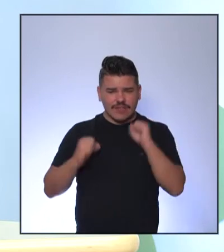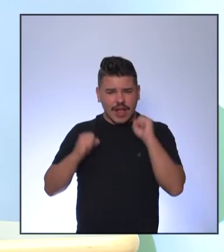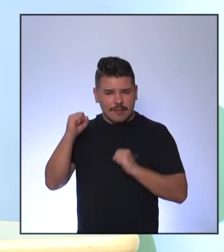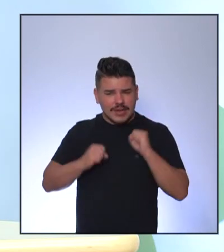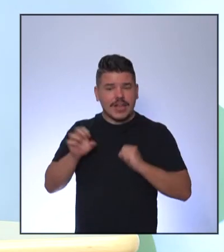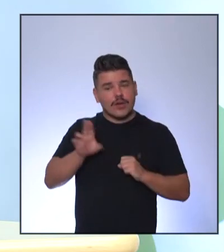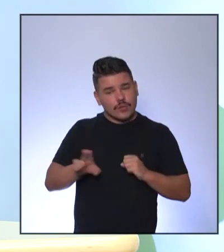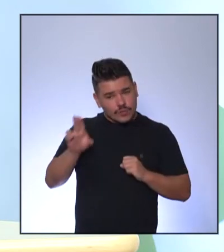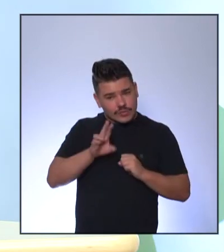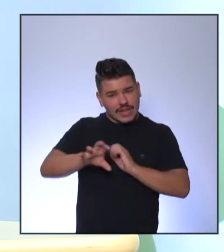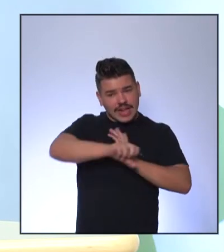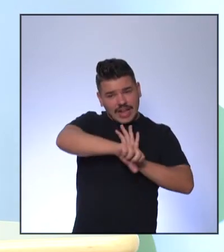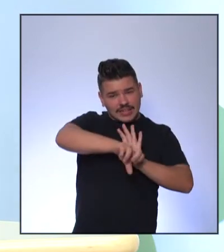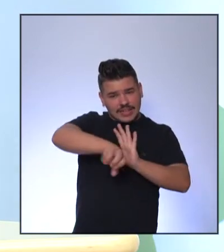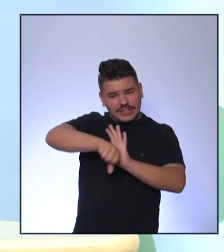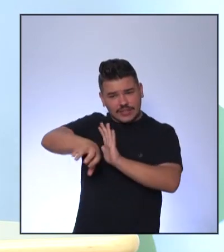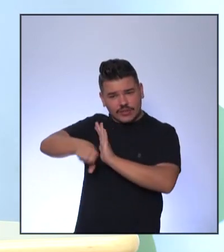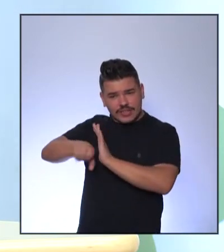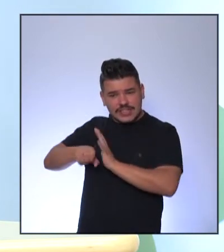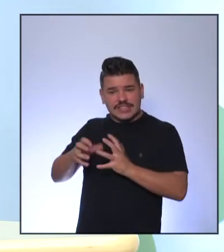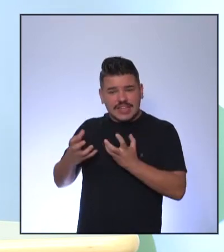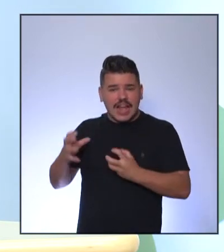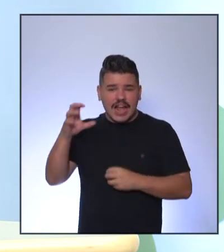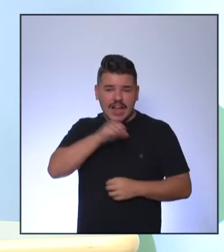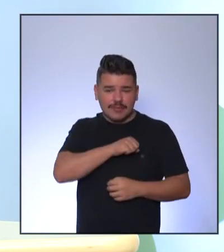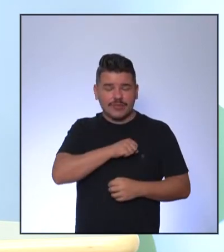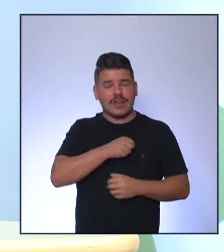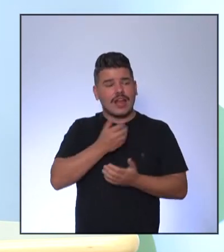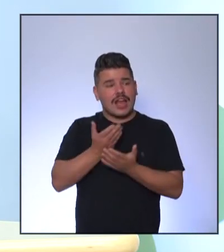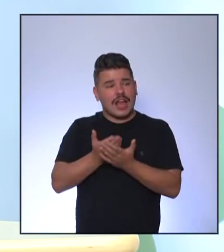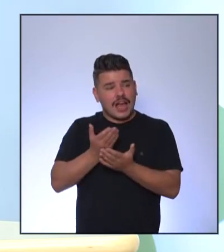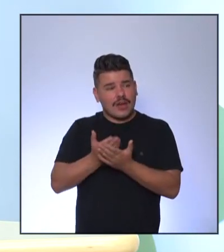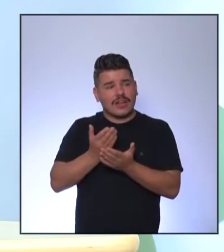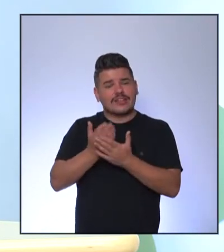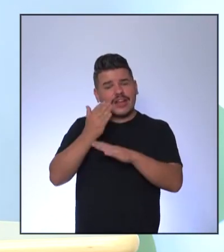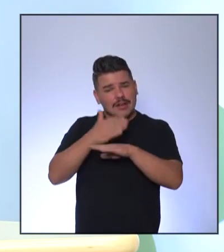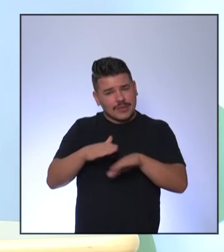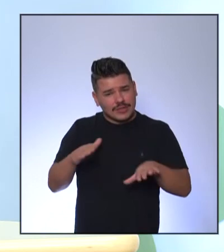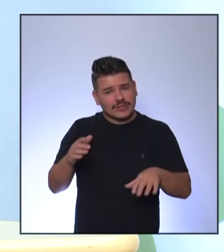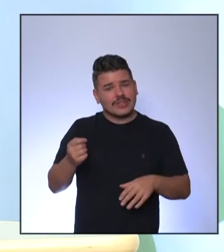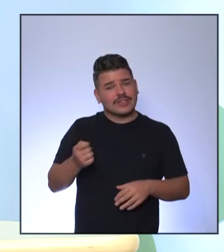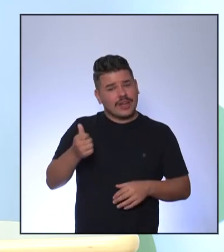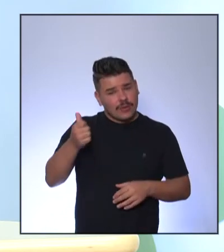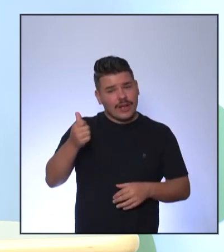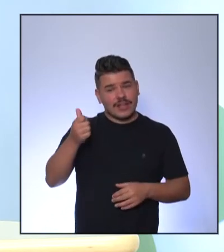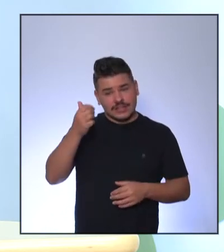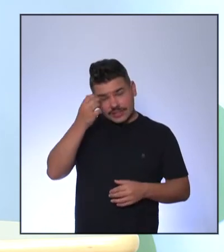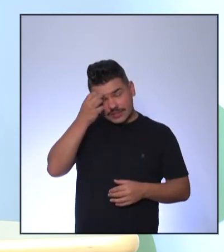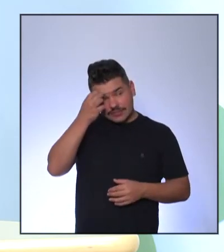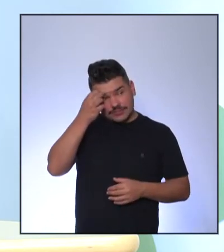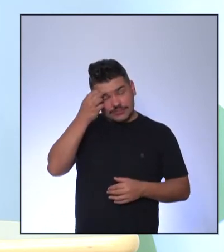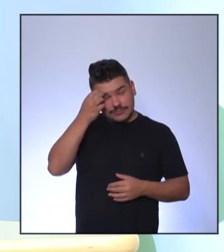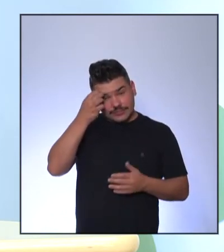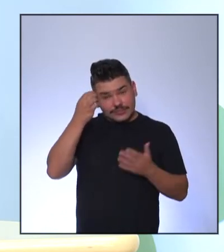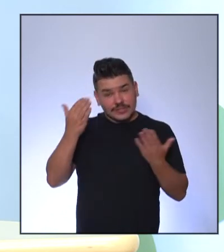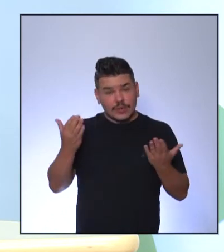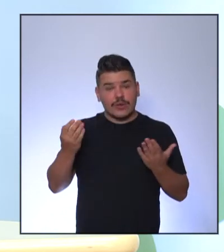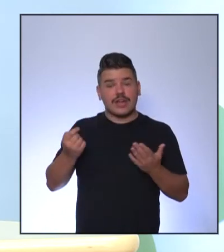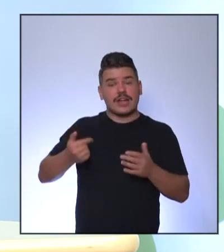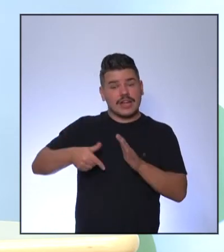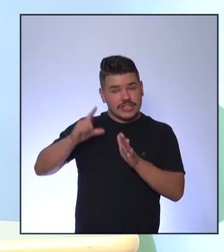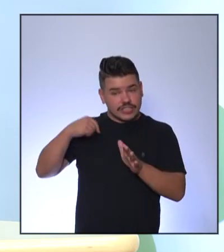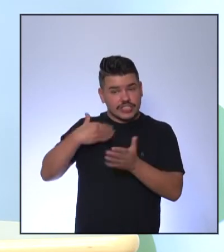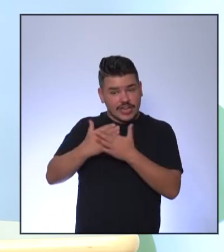são mais lentos. Pessoal, nossa aula já está chegando no final, tá? Então, antes do final da aula,